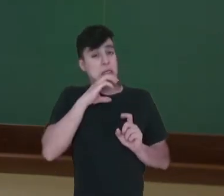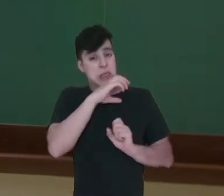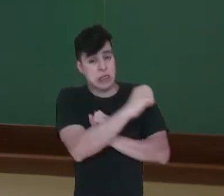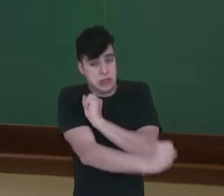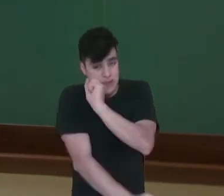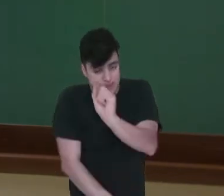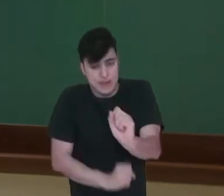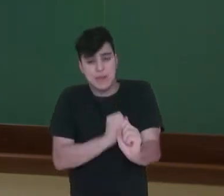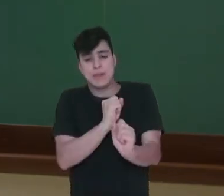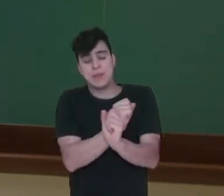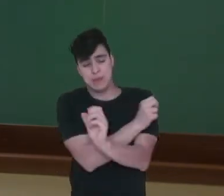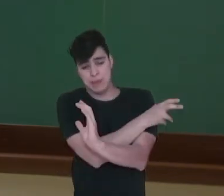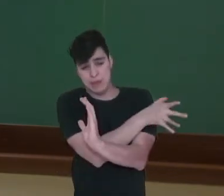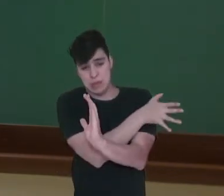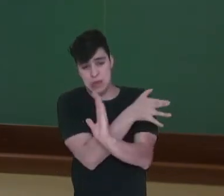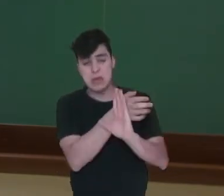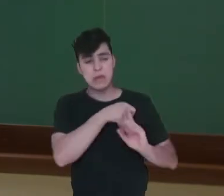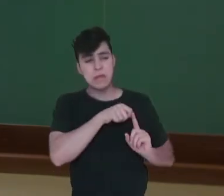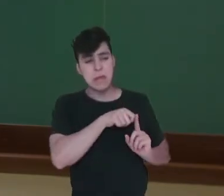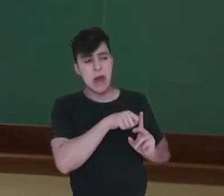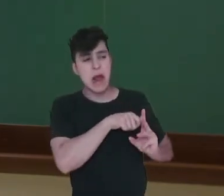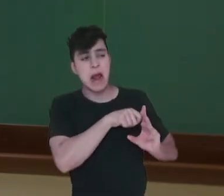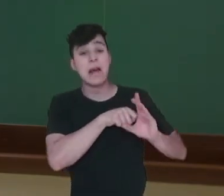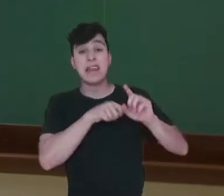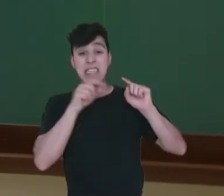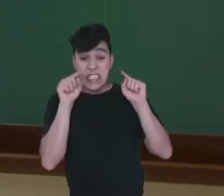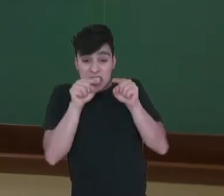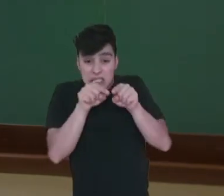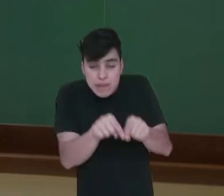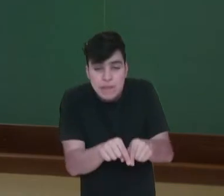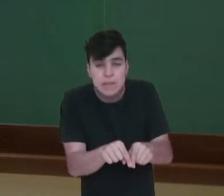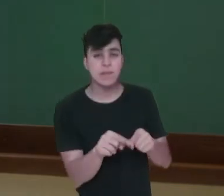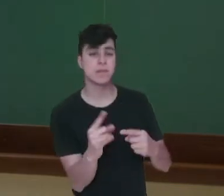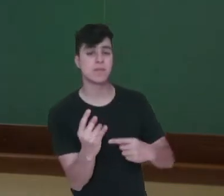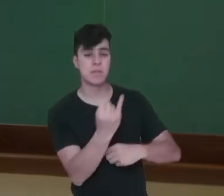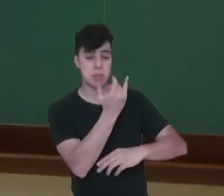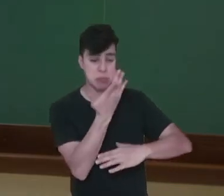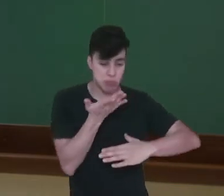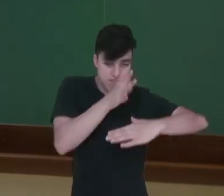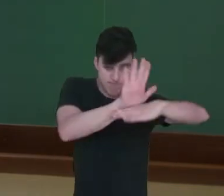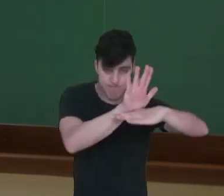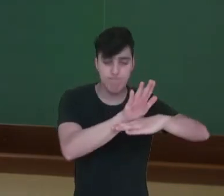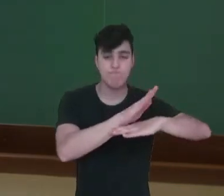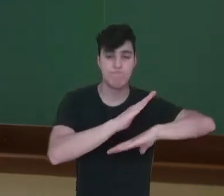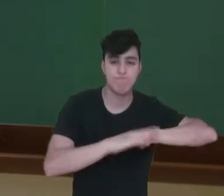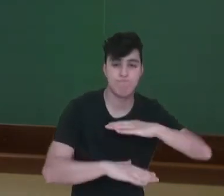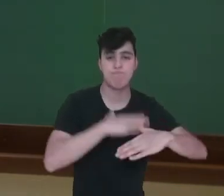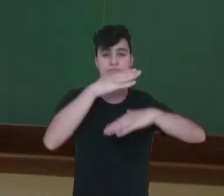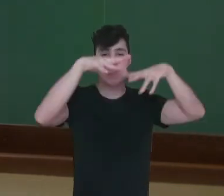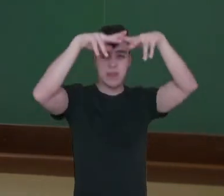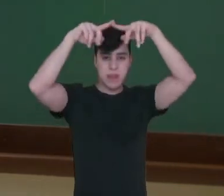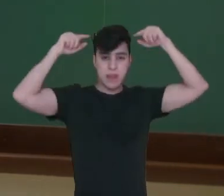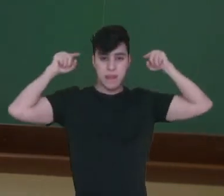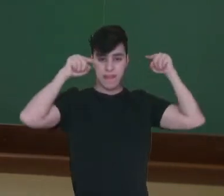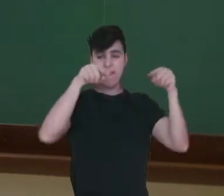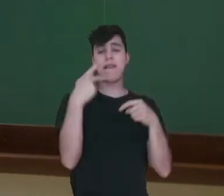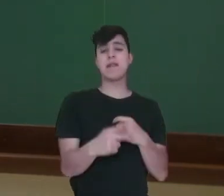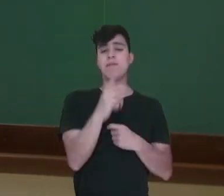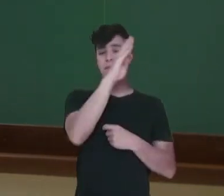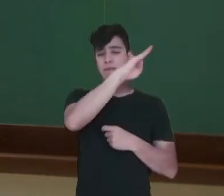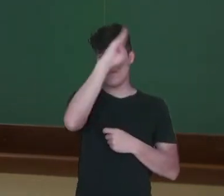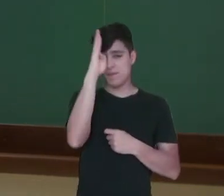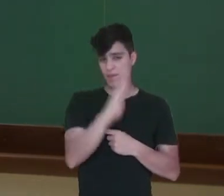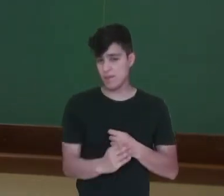todo. Esse é um fator muito importante para o desenvolvimento da floresta nessa região do território brasileiro. Ocupa